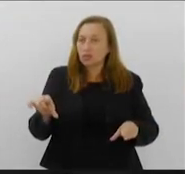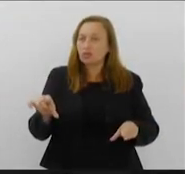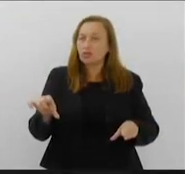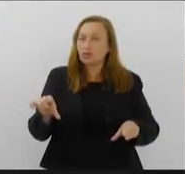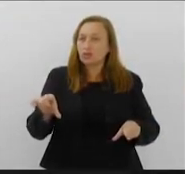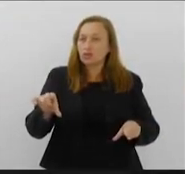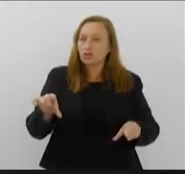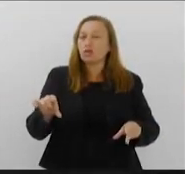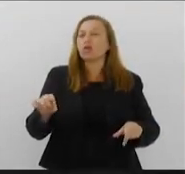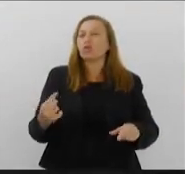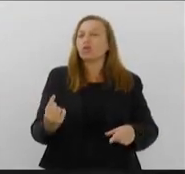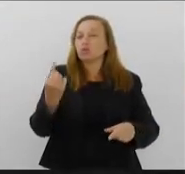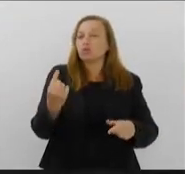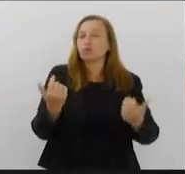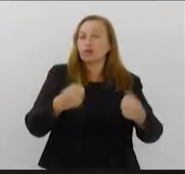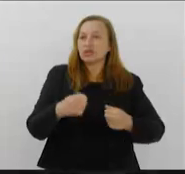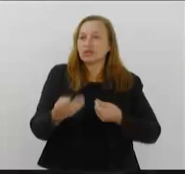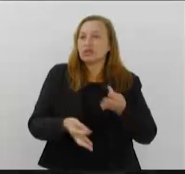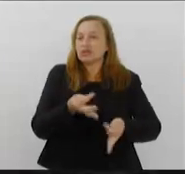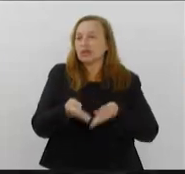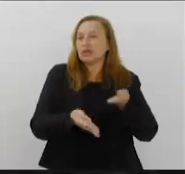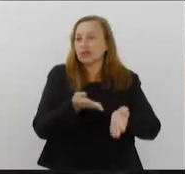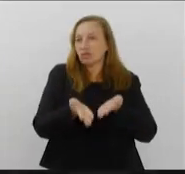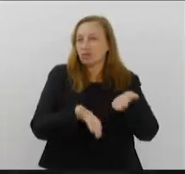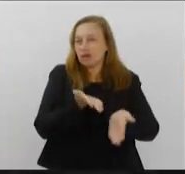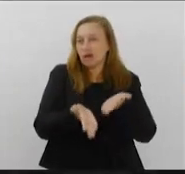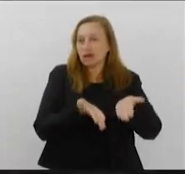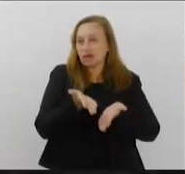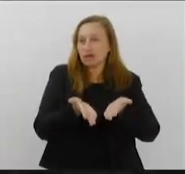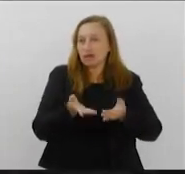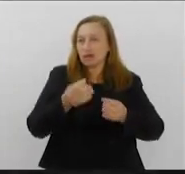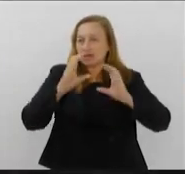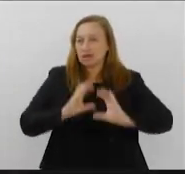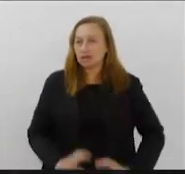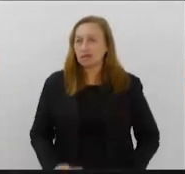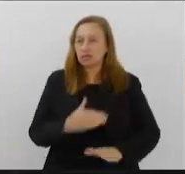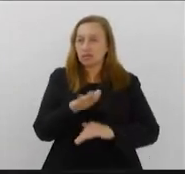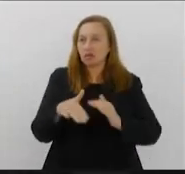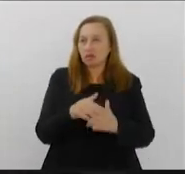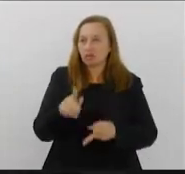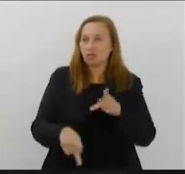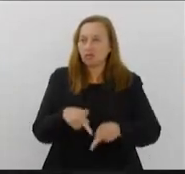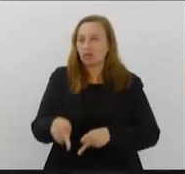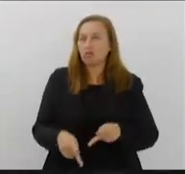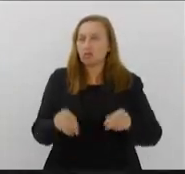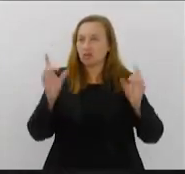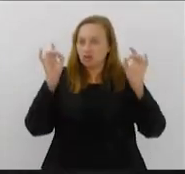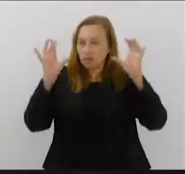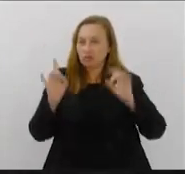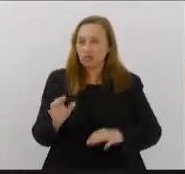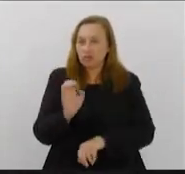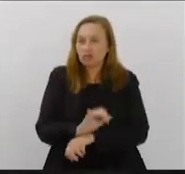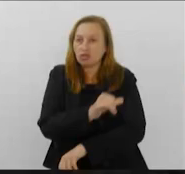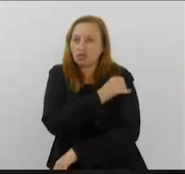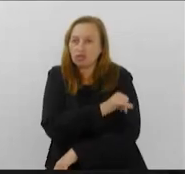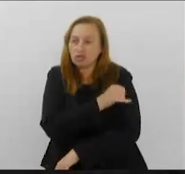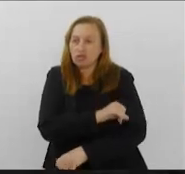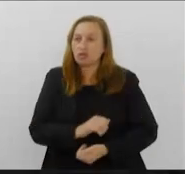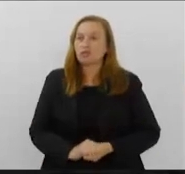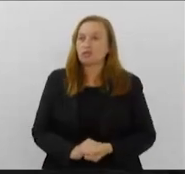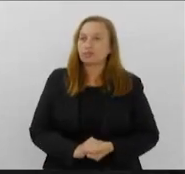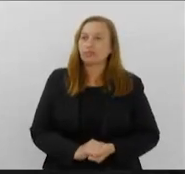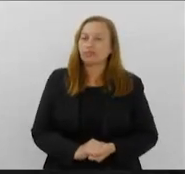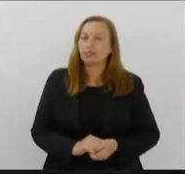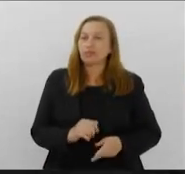tratados no sentido da efetivação da cidadania ampla para toda a população, especialmente aqui no estado do Rio de Janeiro, um estado de maioria